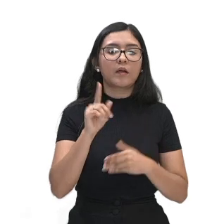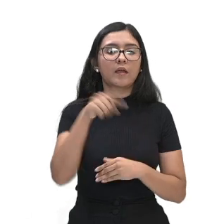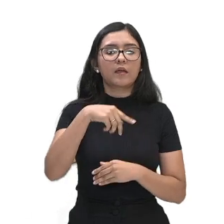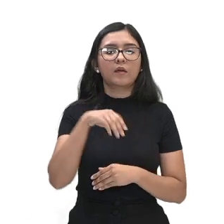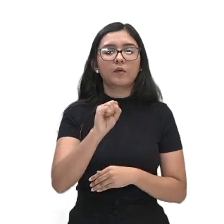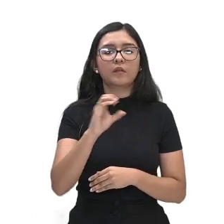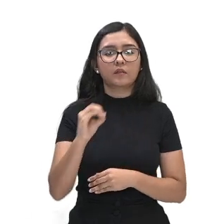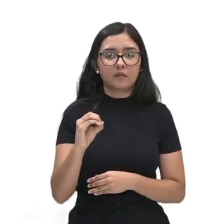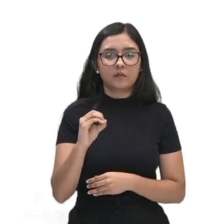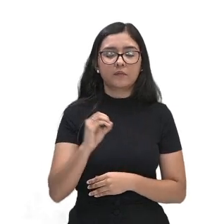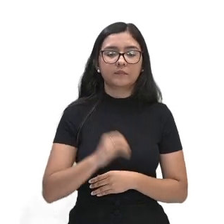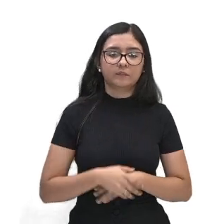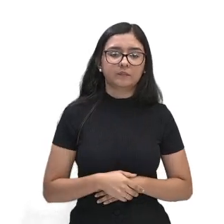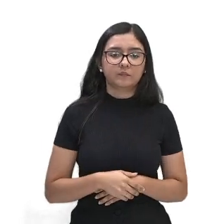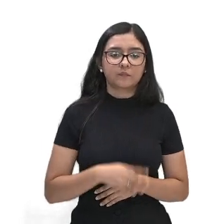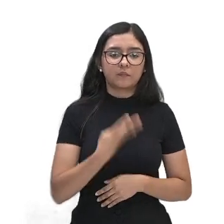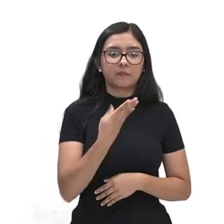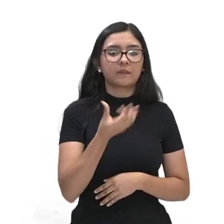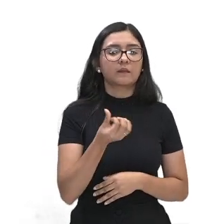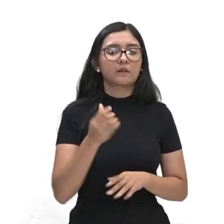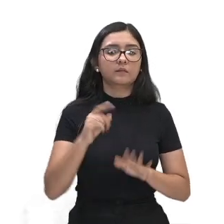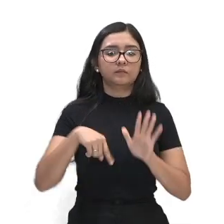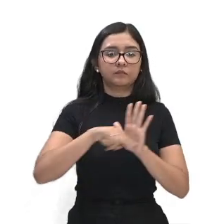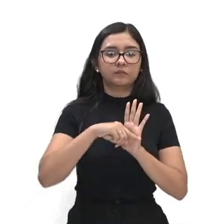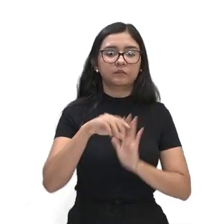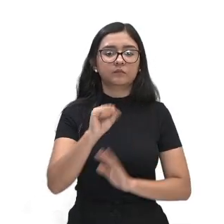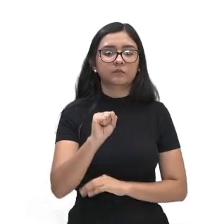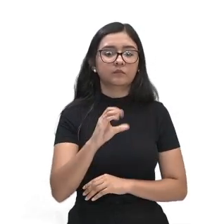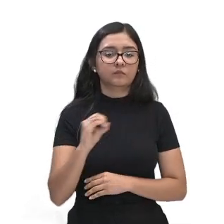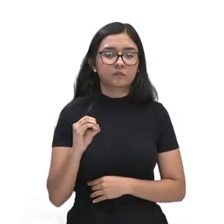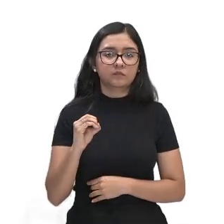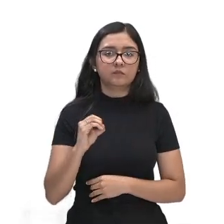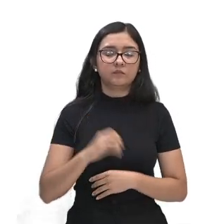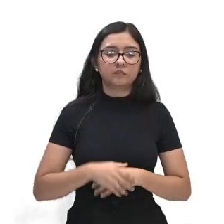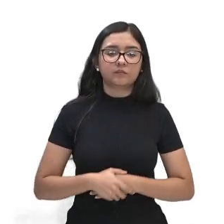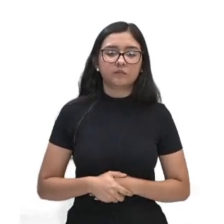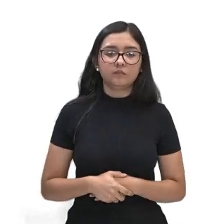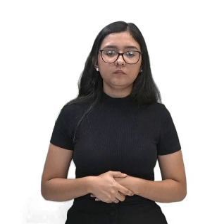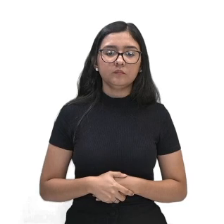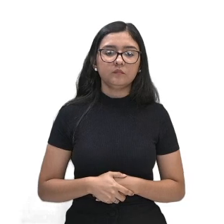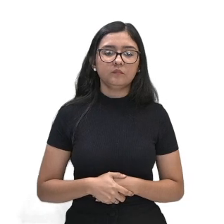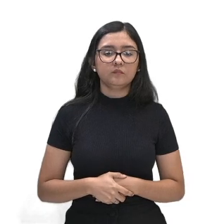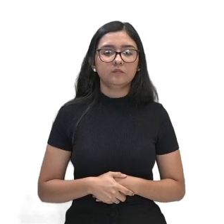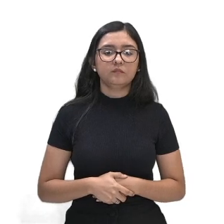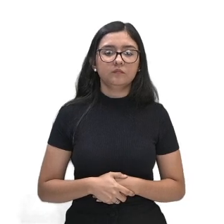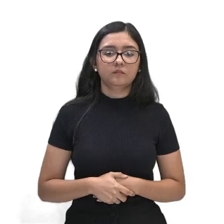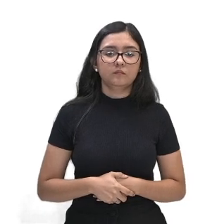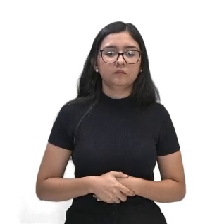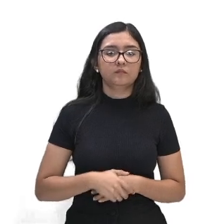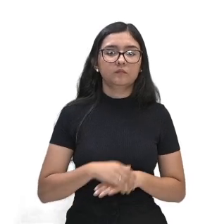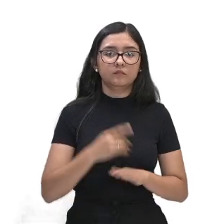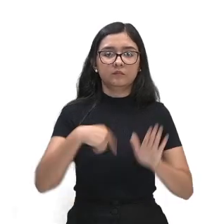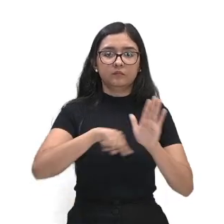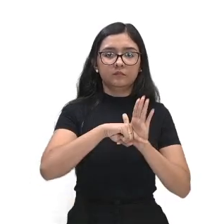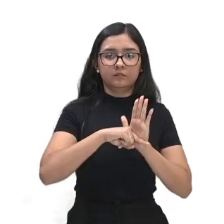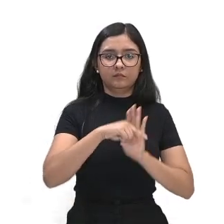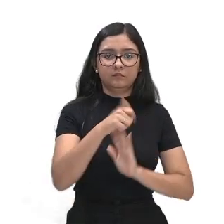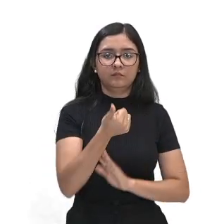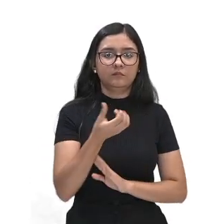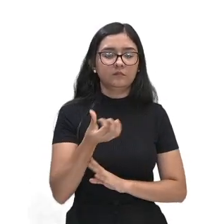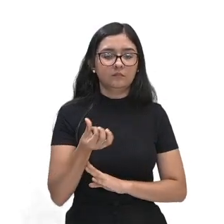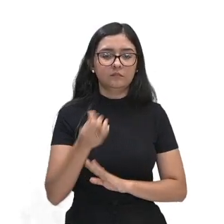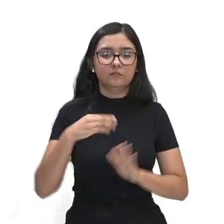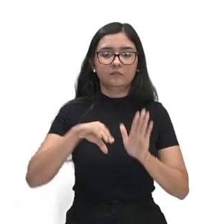80. 64 menos 80, ou 80 menos 64, é igual a 16